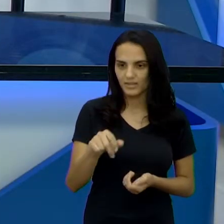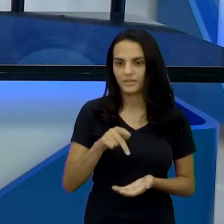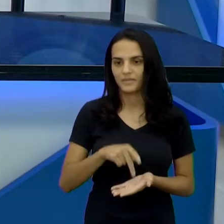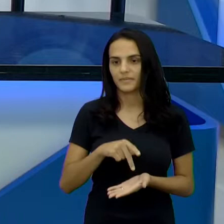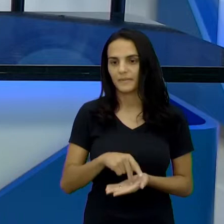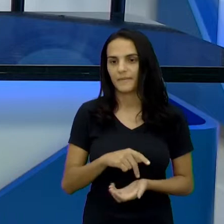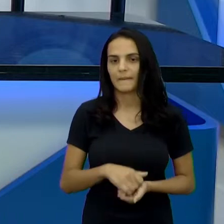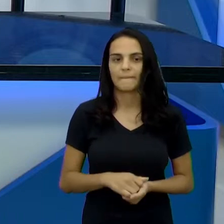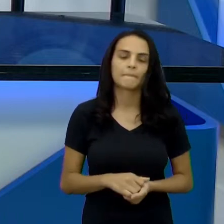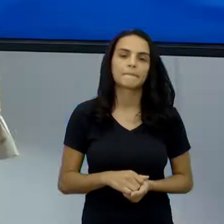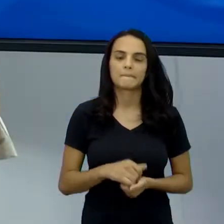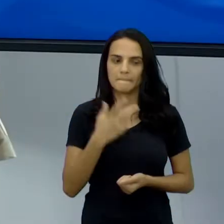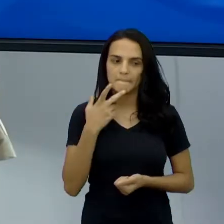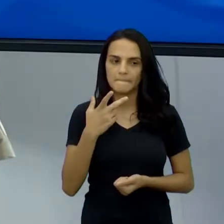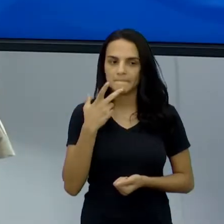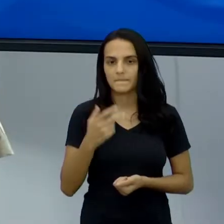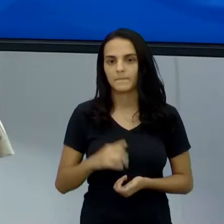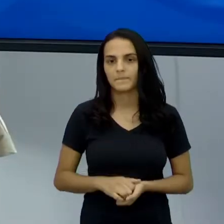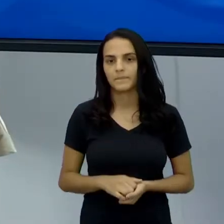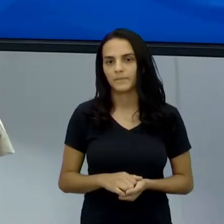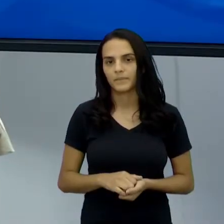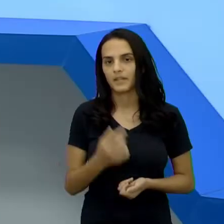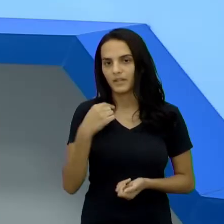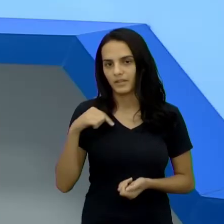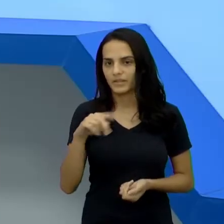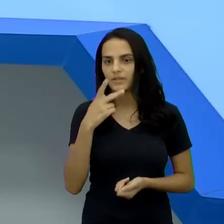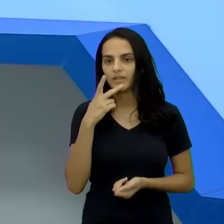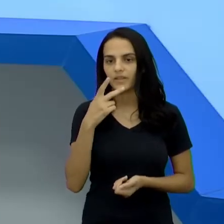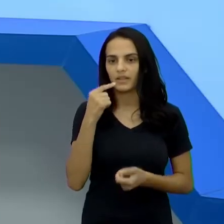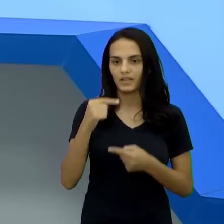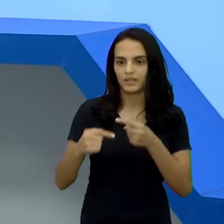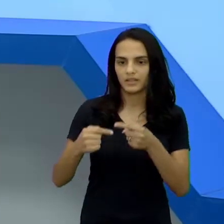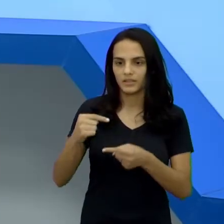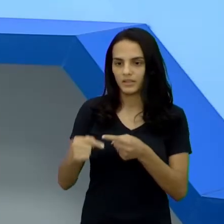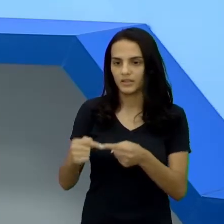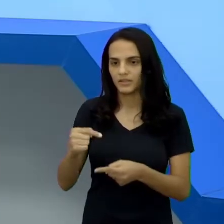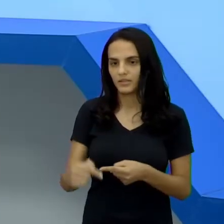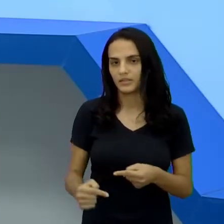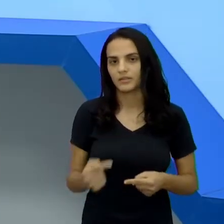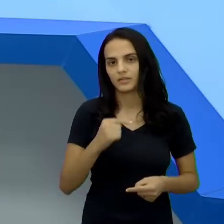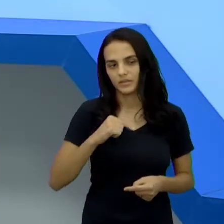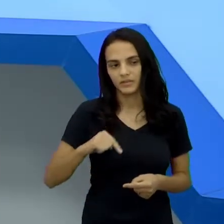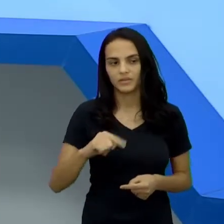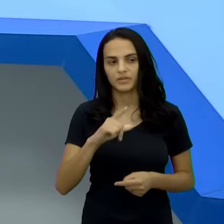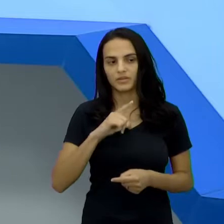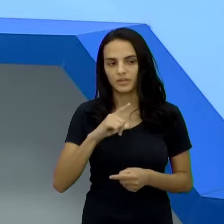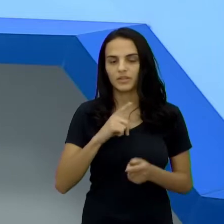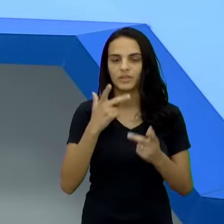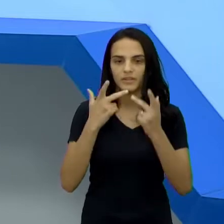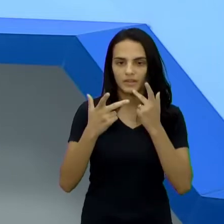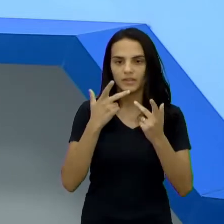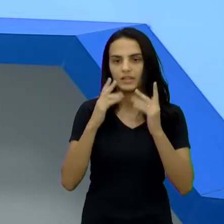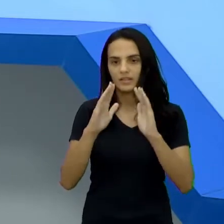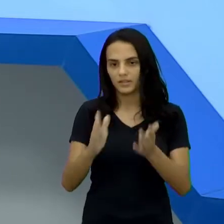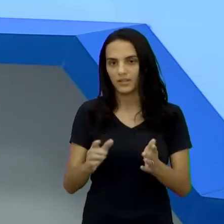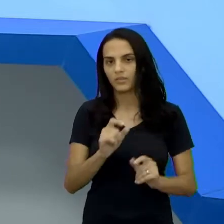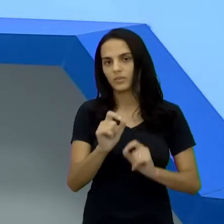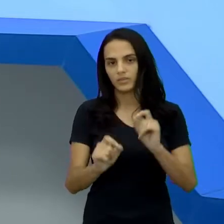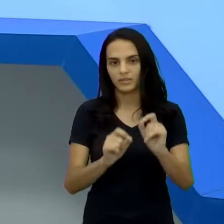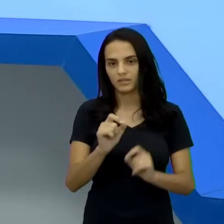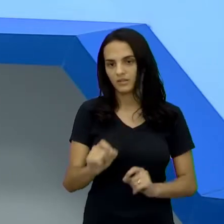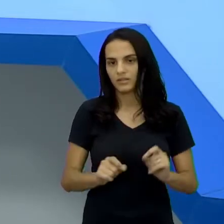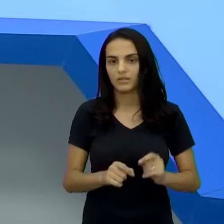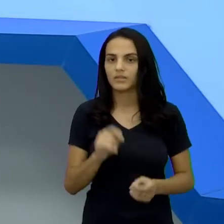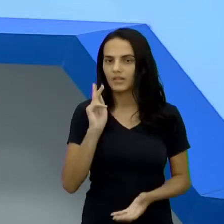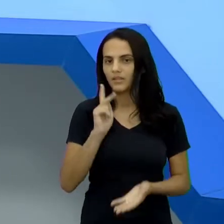falar. Né? Então a gente hoje vai falar um pouco sobre gerações. Então a gente já tinha falado com vocês sobre o que são, né? E que elas